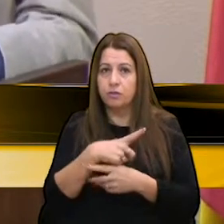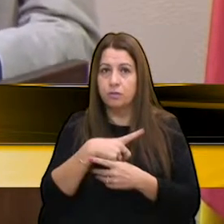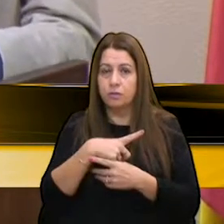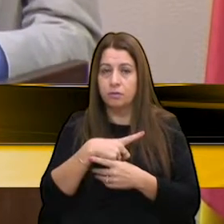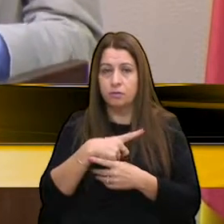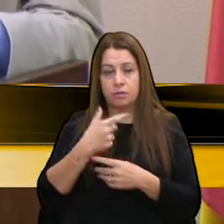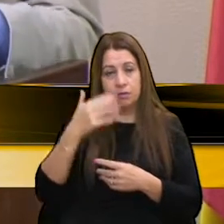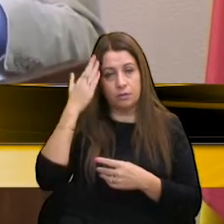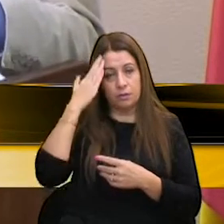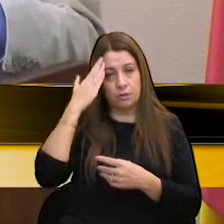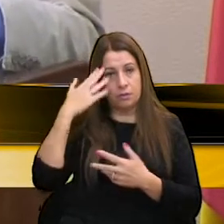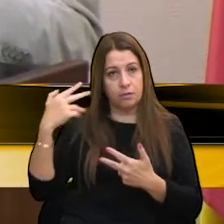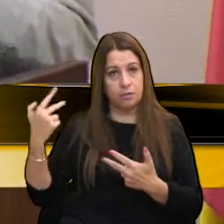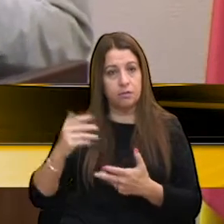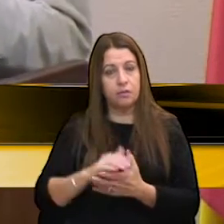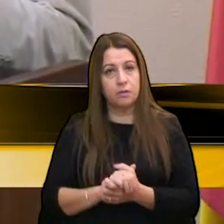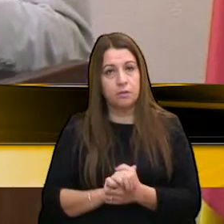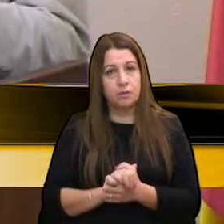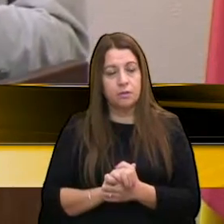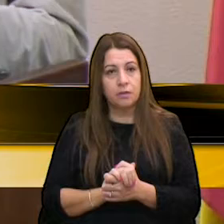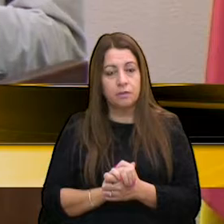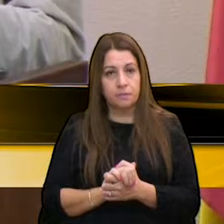possuindo saberes.